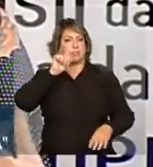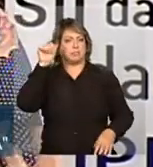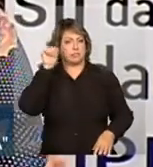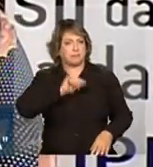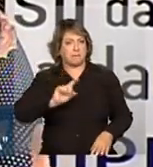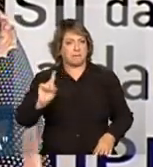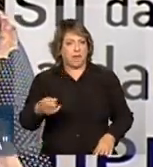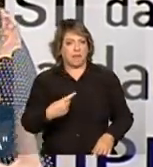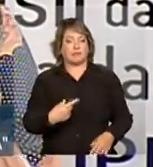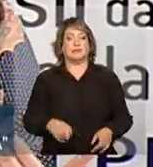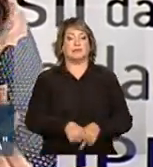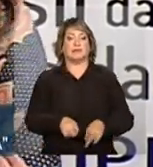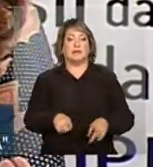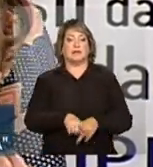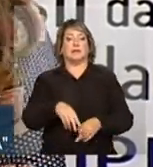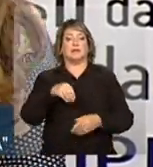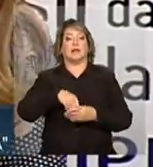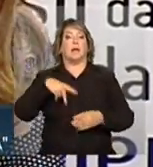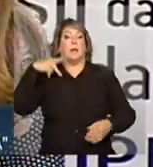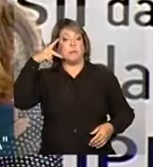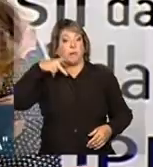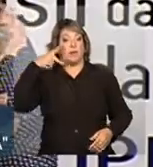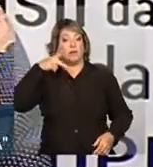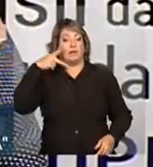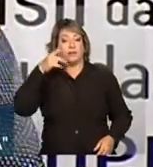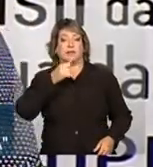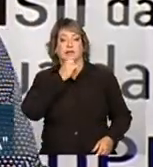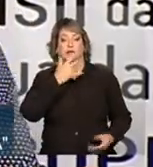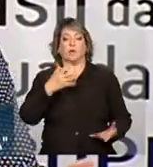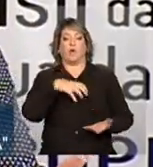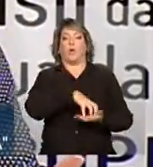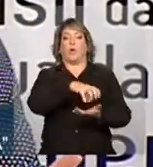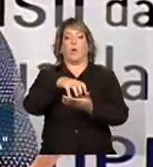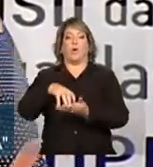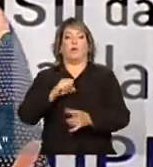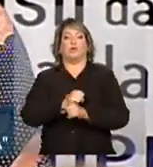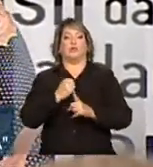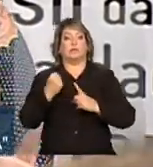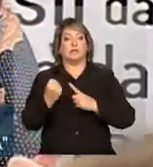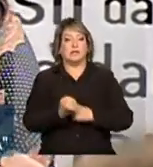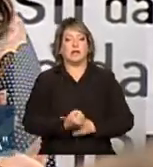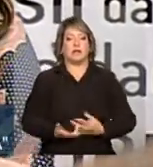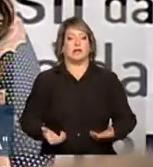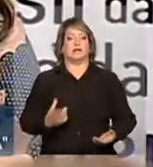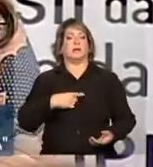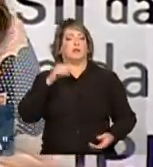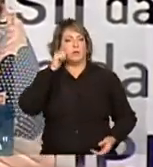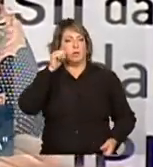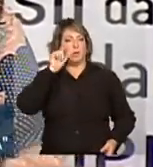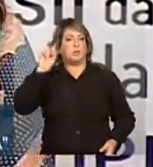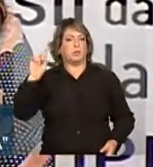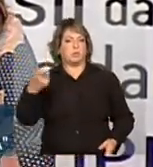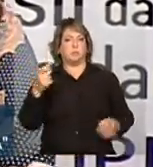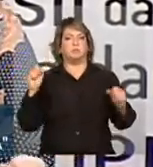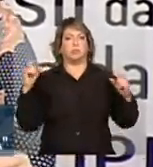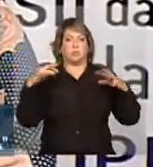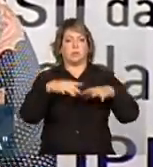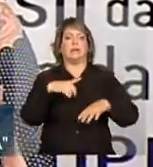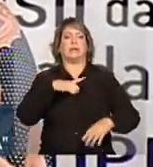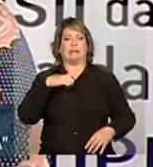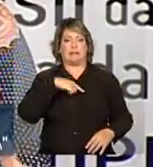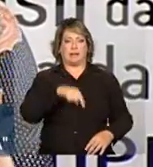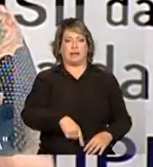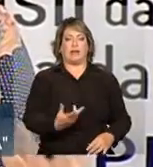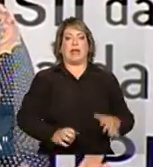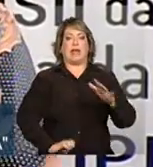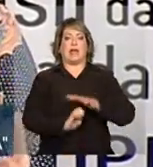na política não institucional, digamos, nos movimentos sociais, enfim, nas empresas,